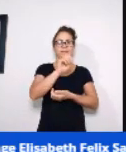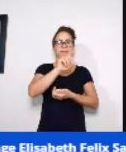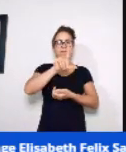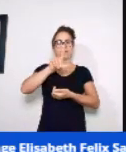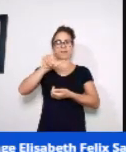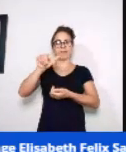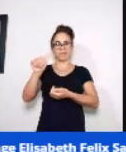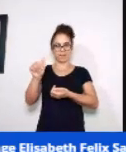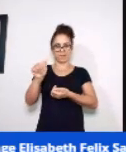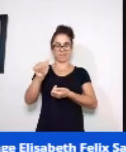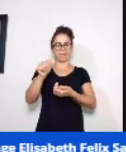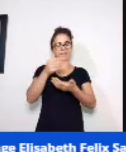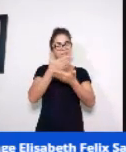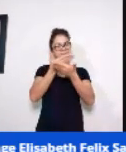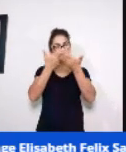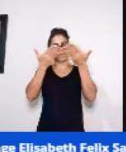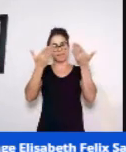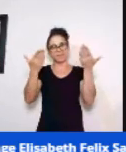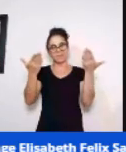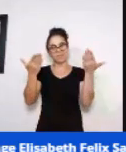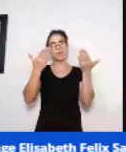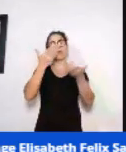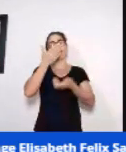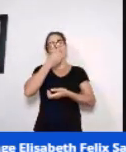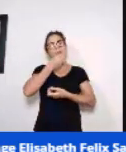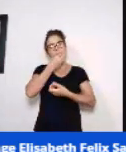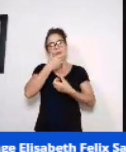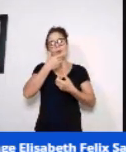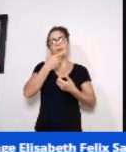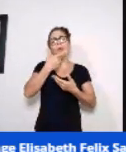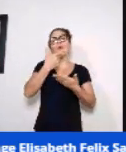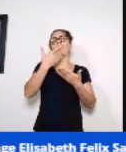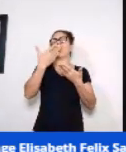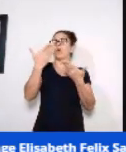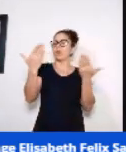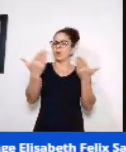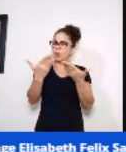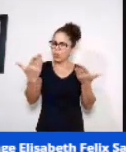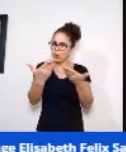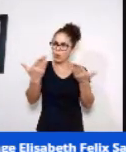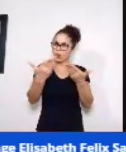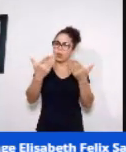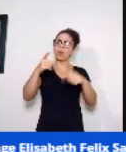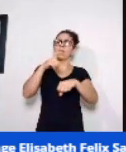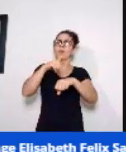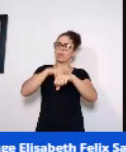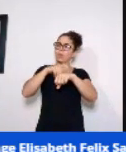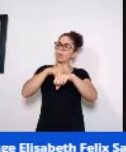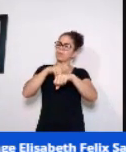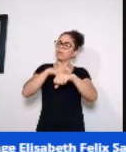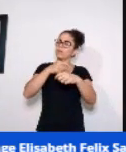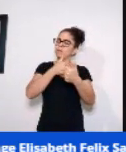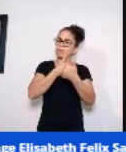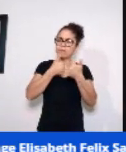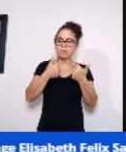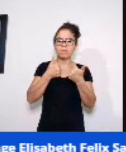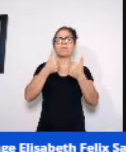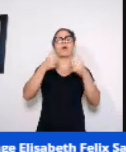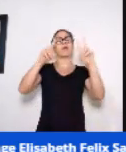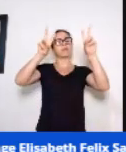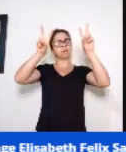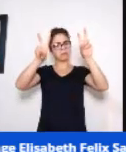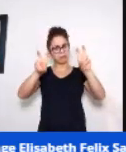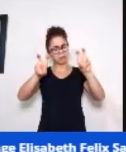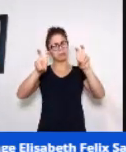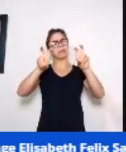da educação. Muito bom dividir com vocês esse momento tão significativo, de uma temática tão